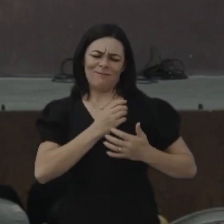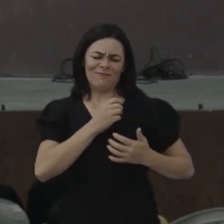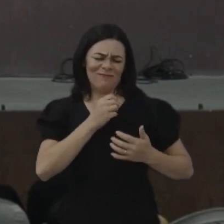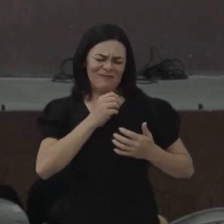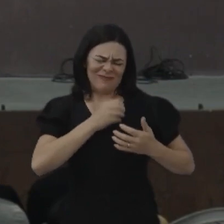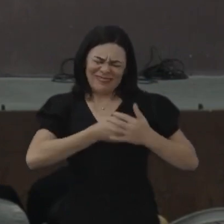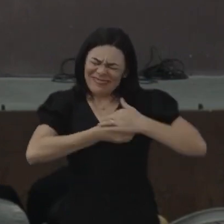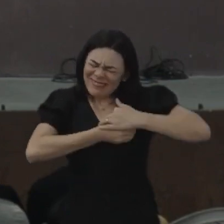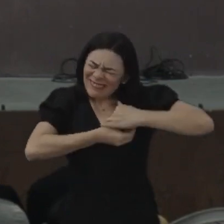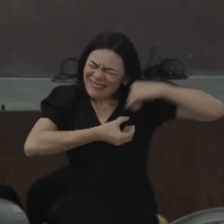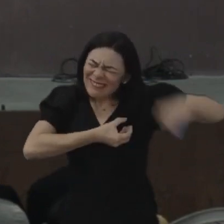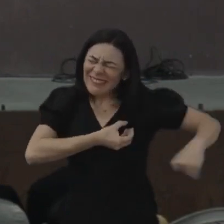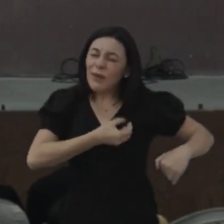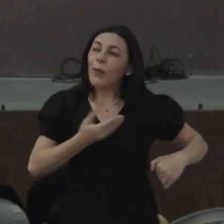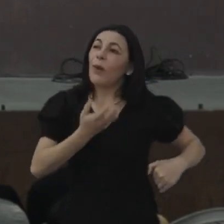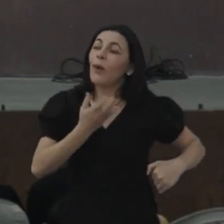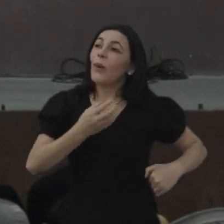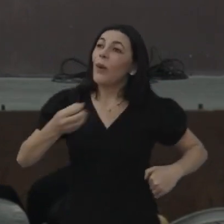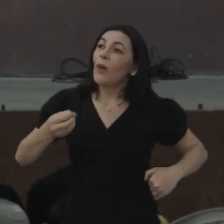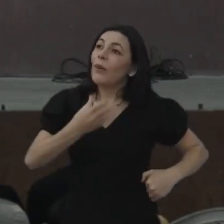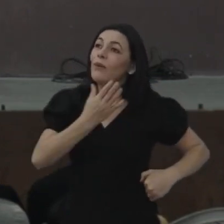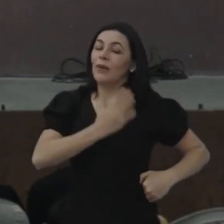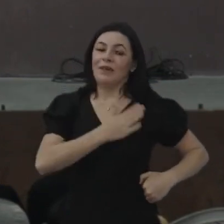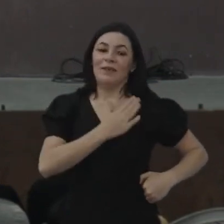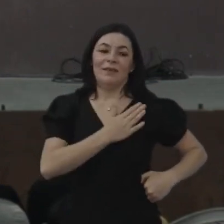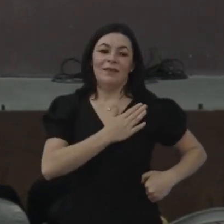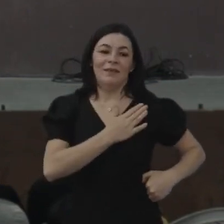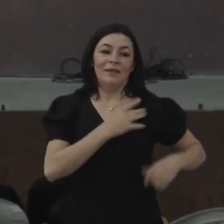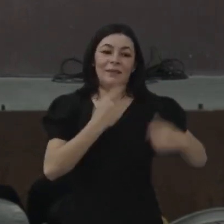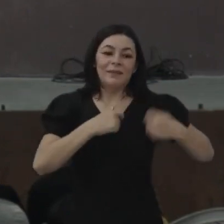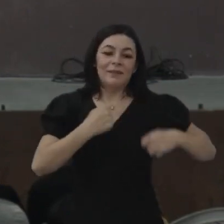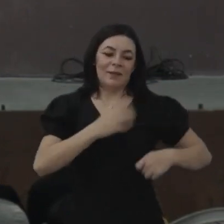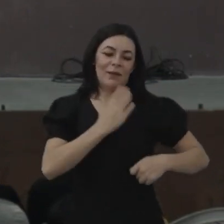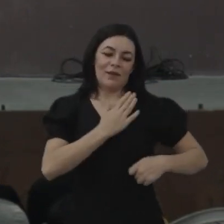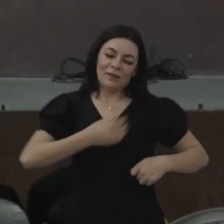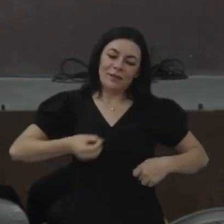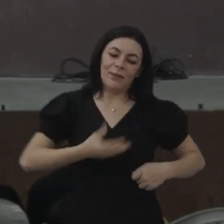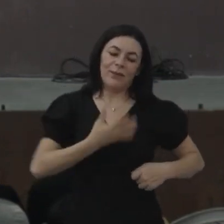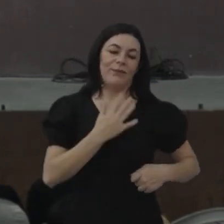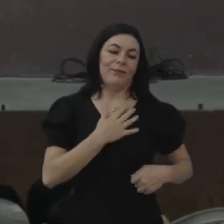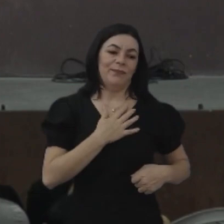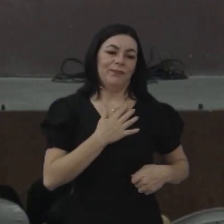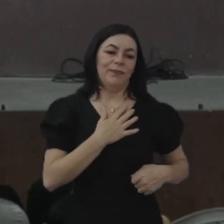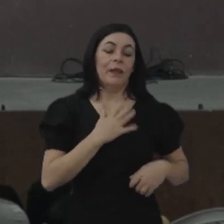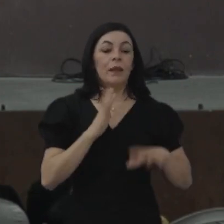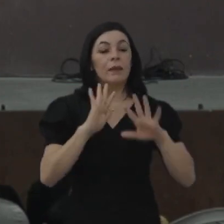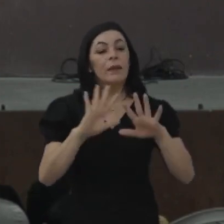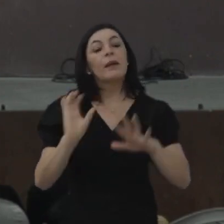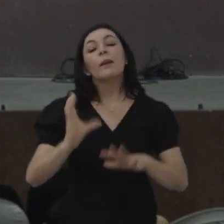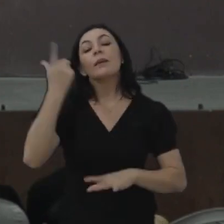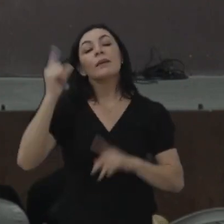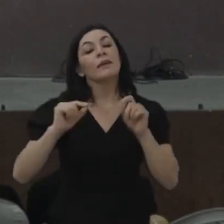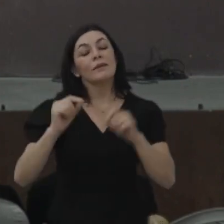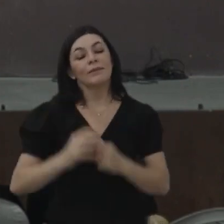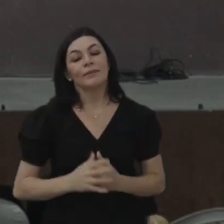coração novo. Eu quero uma nova vida. Faça em mim essa mudança. Mas aí sabe o que vai